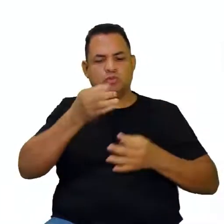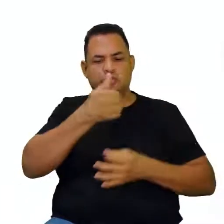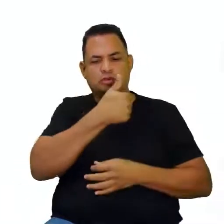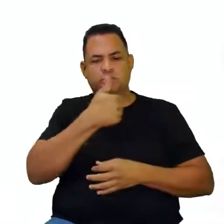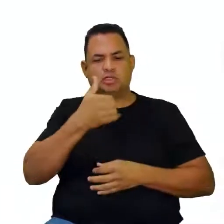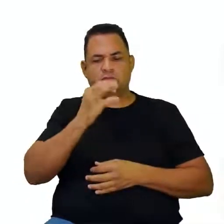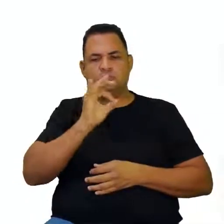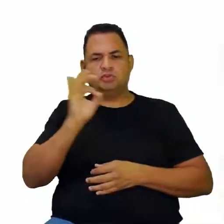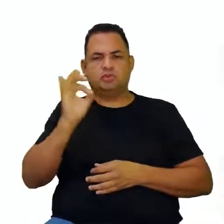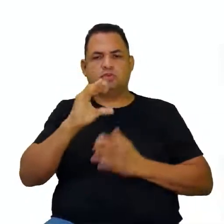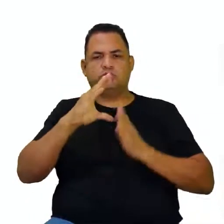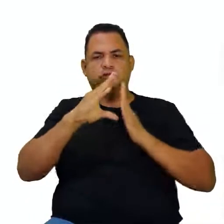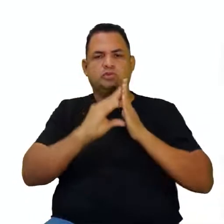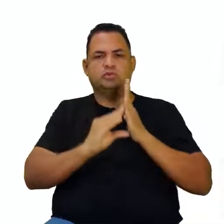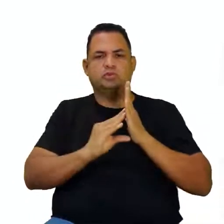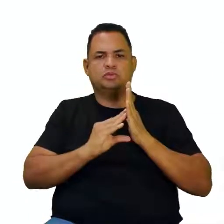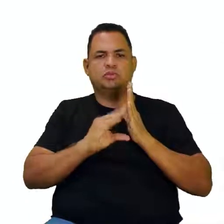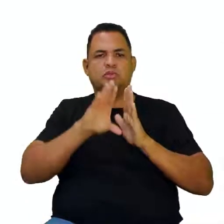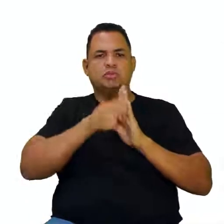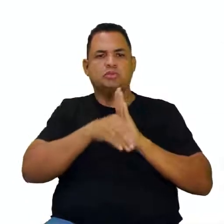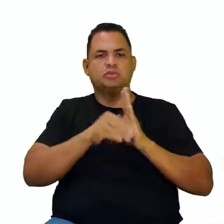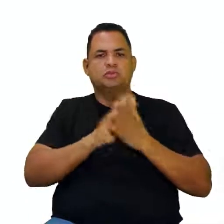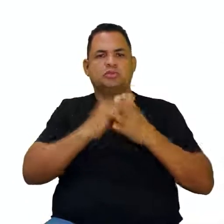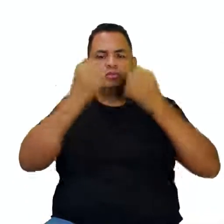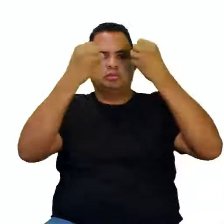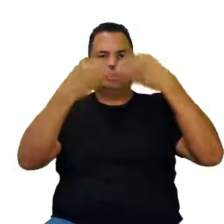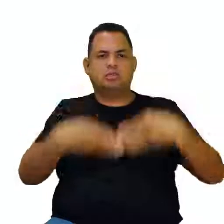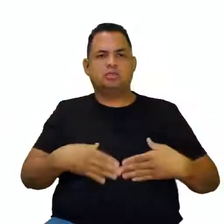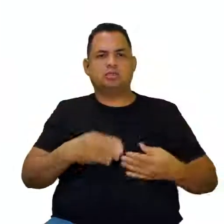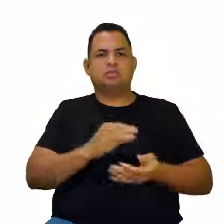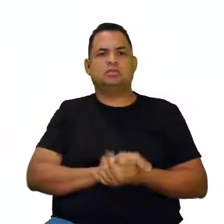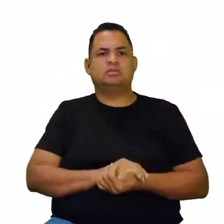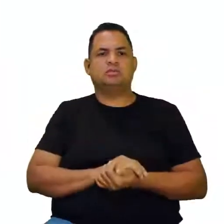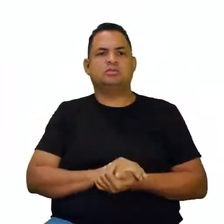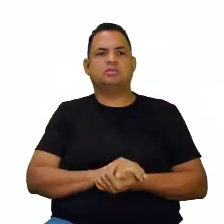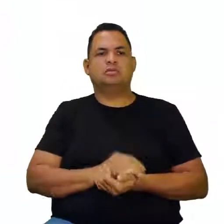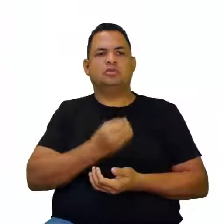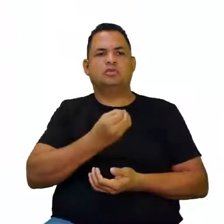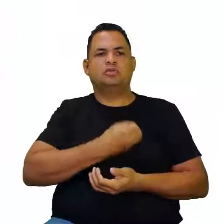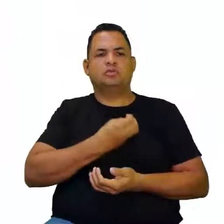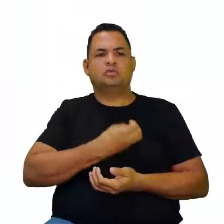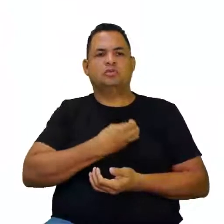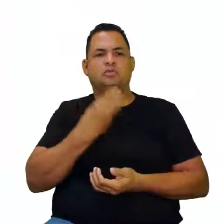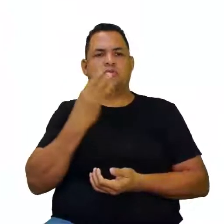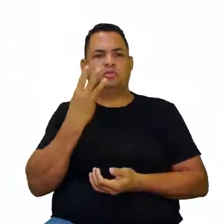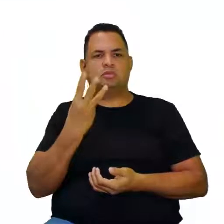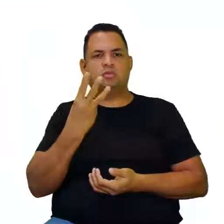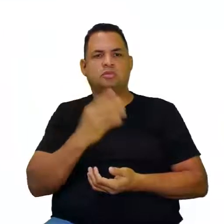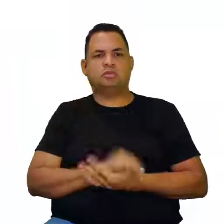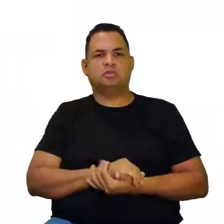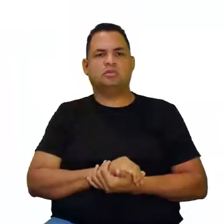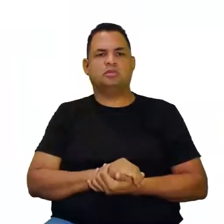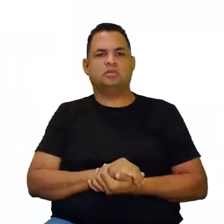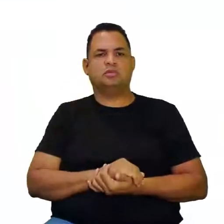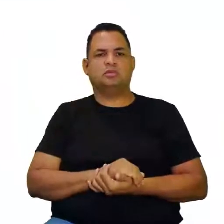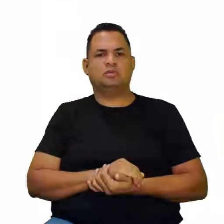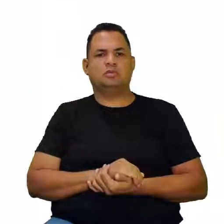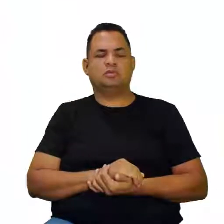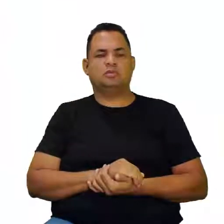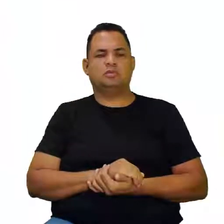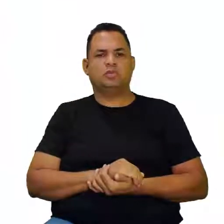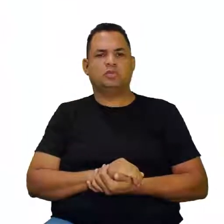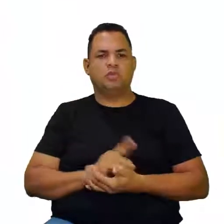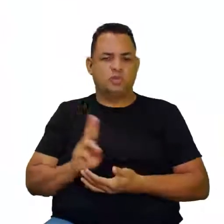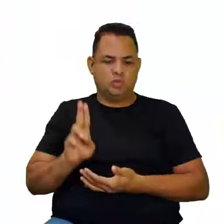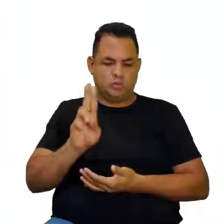conceito trabalhado. Questão 3. Na questão 3, nós temos o seguinte: